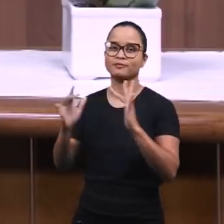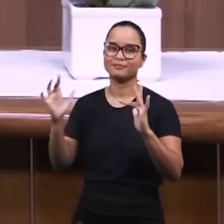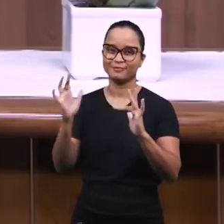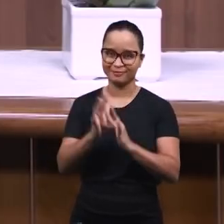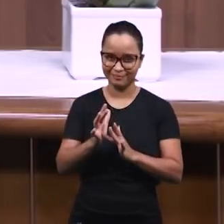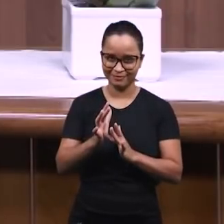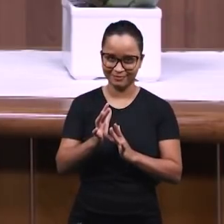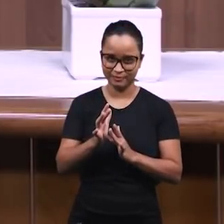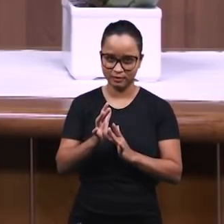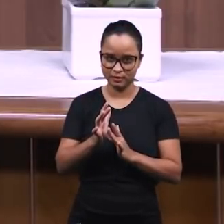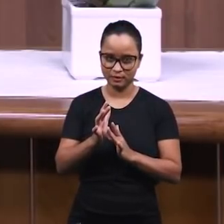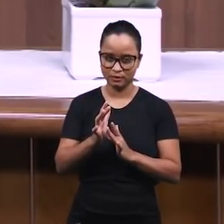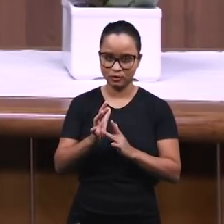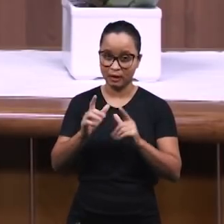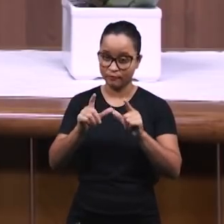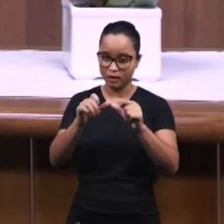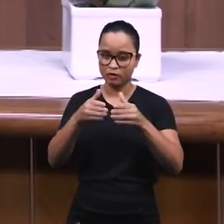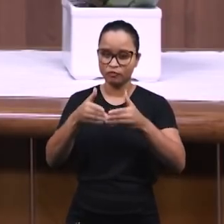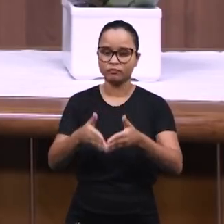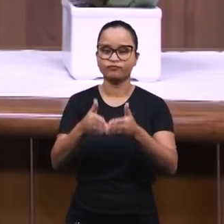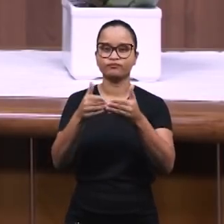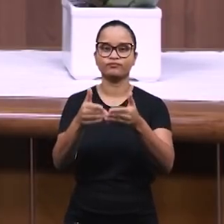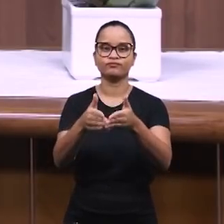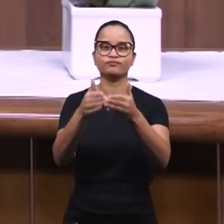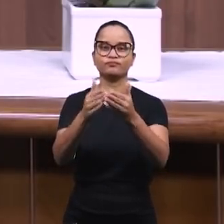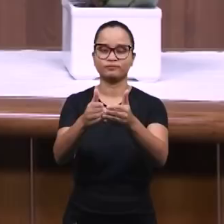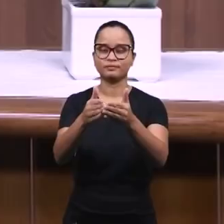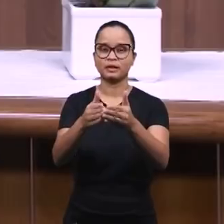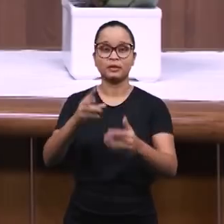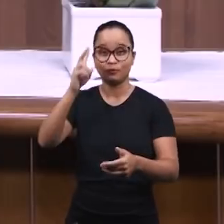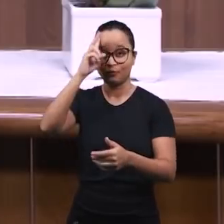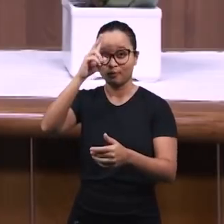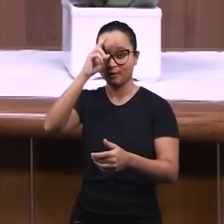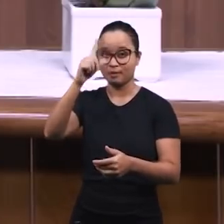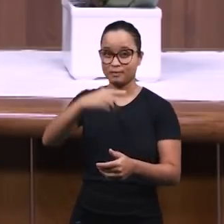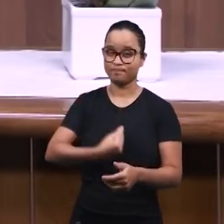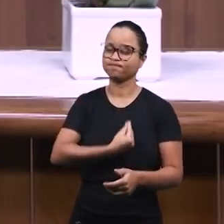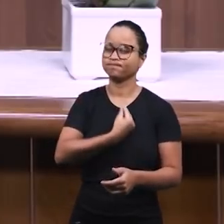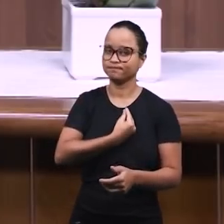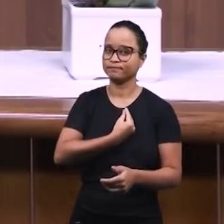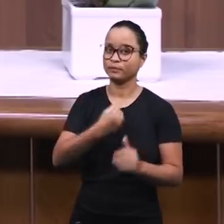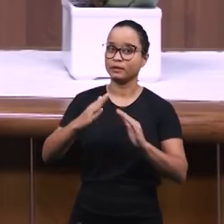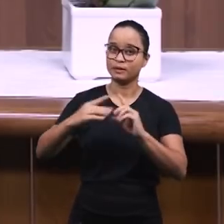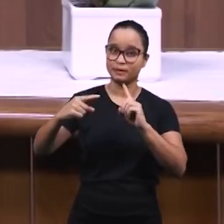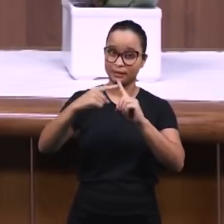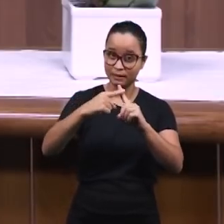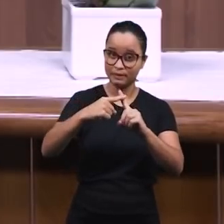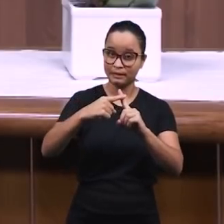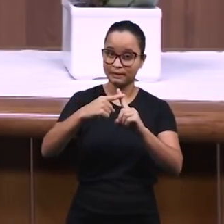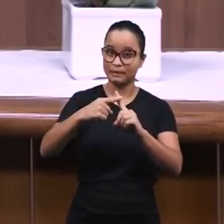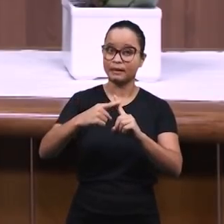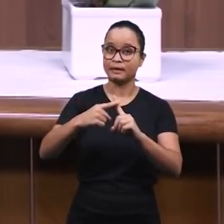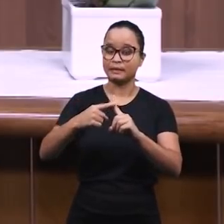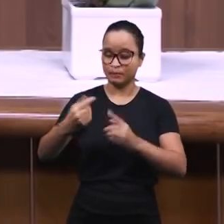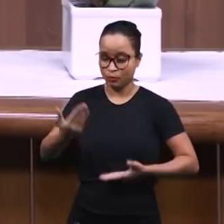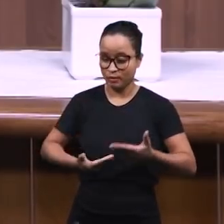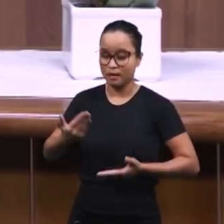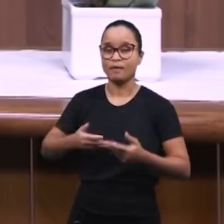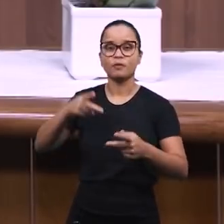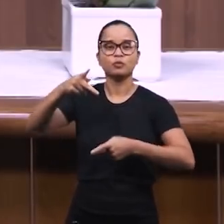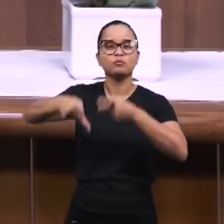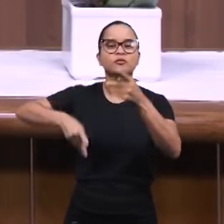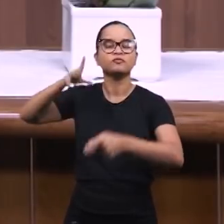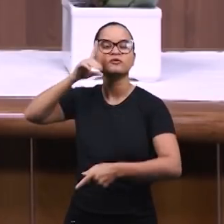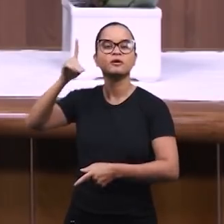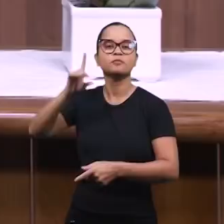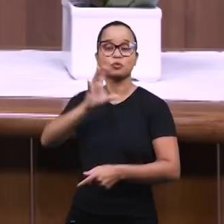está. Uma travessia está sendo feita, uma história está sendo vivida pela igreja, pelo povo de Deus,